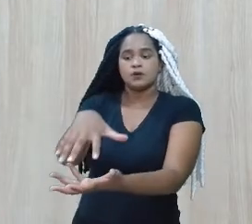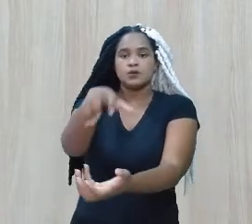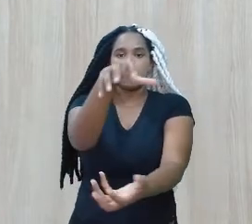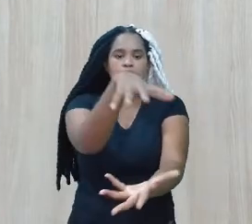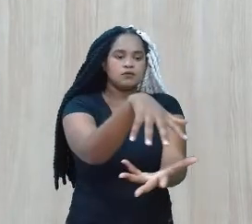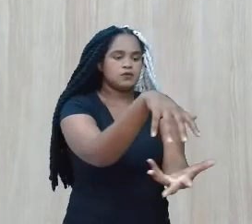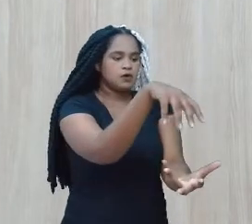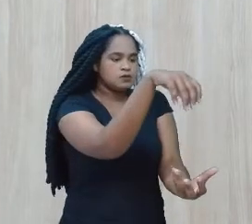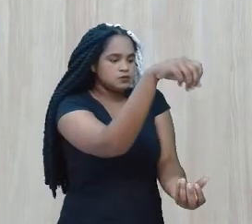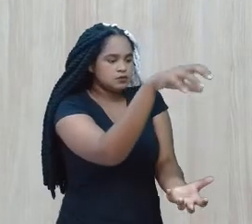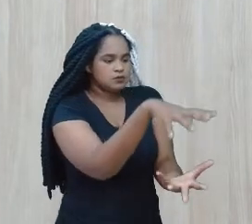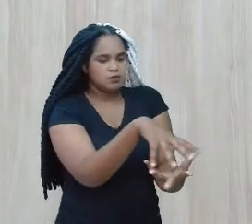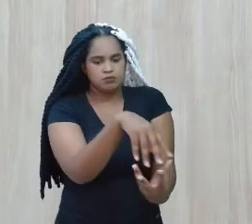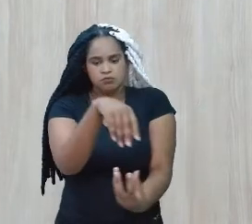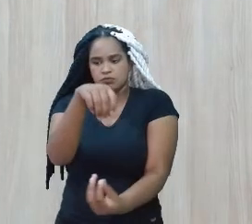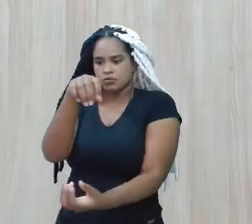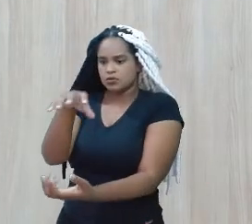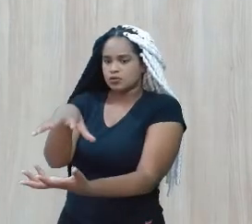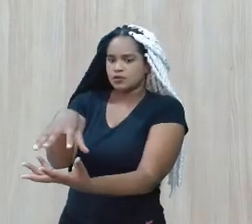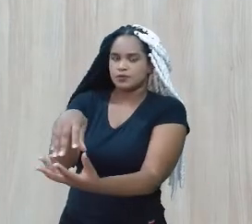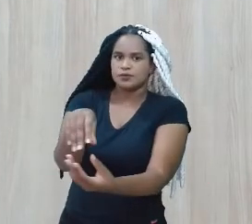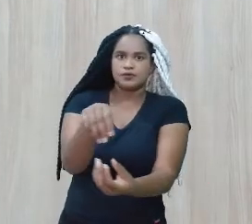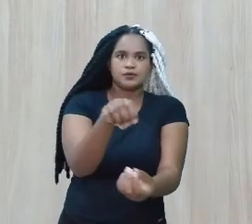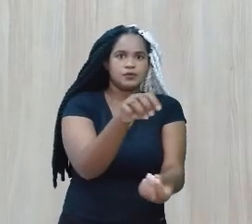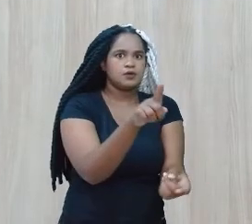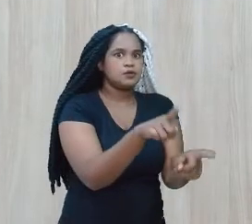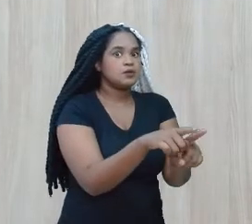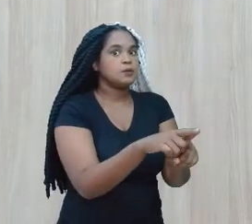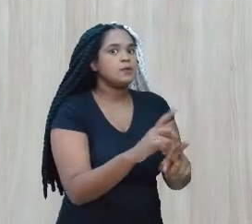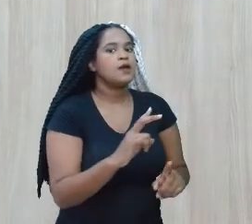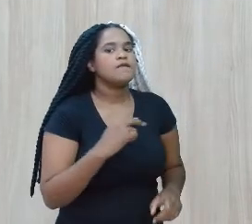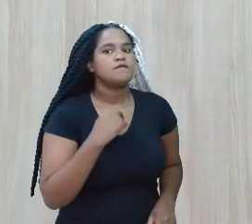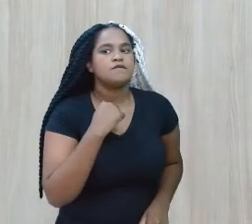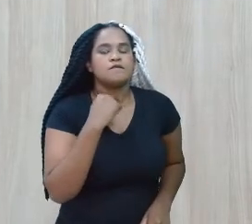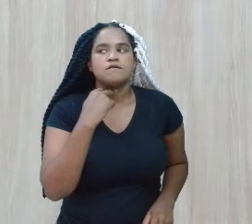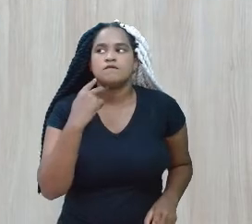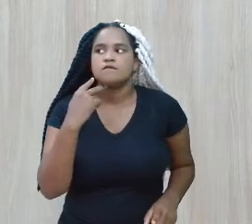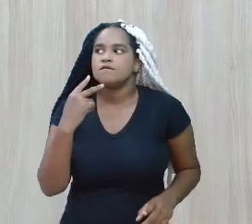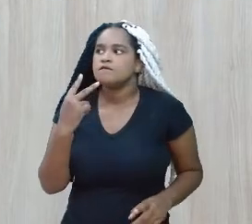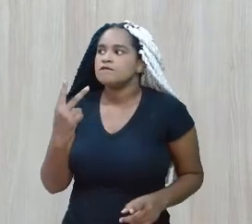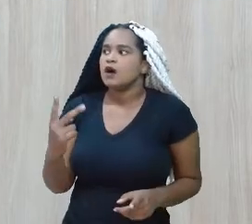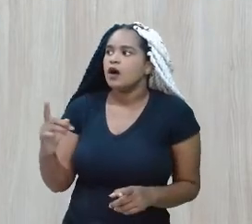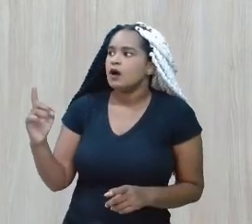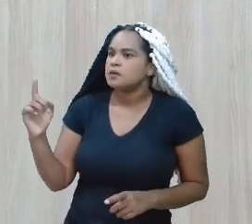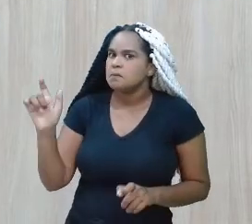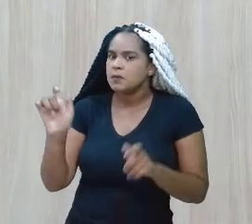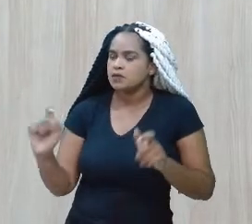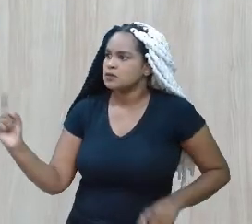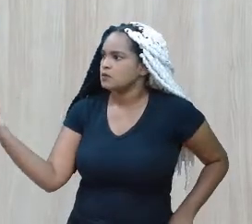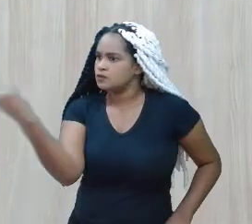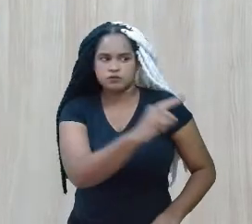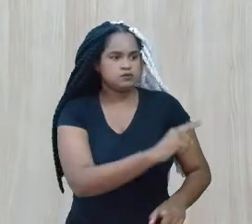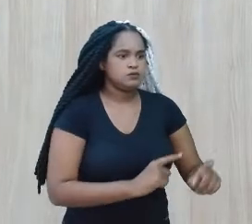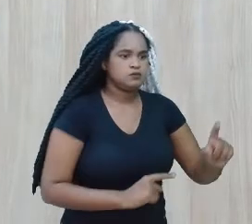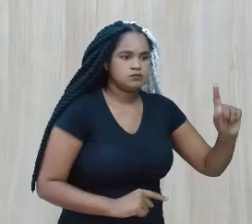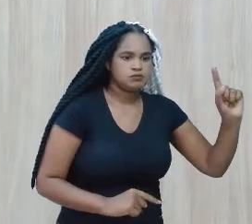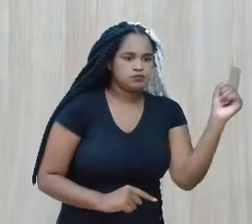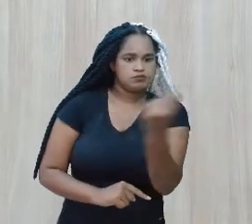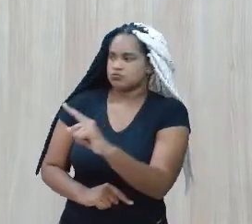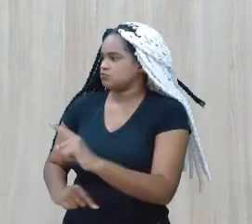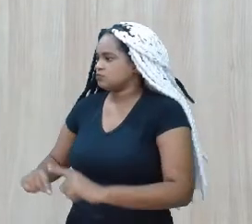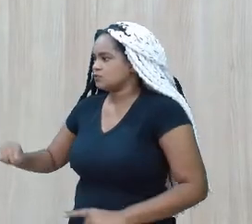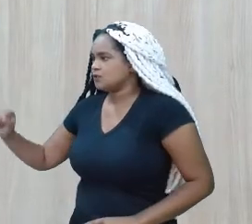Isabel e contaram que ali também eles escutaram vozes, viram pessoas transitando, não é? Dentro